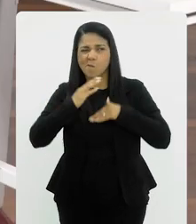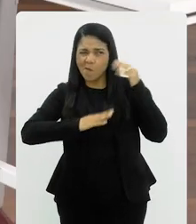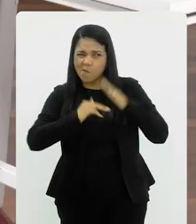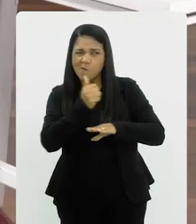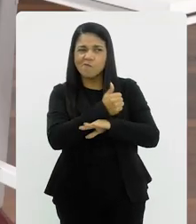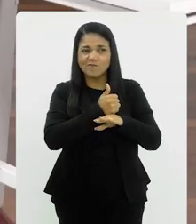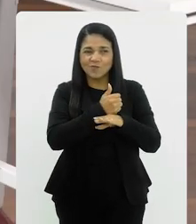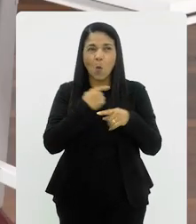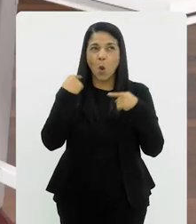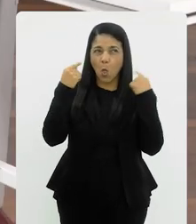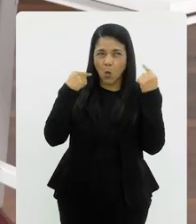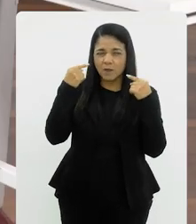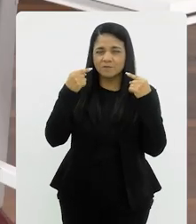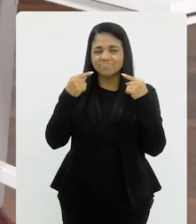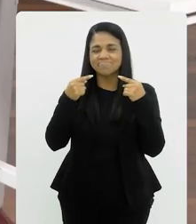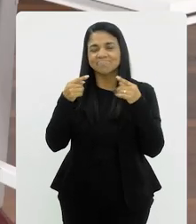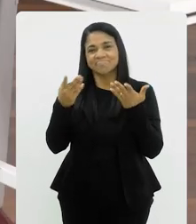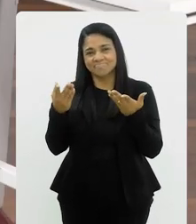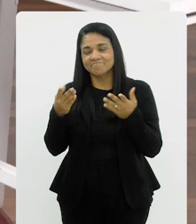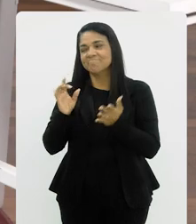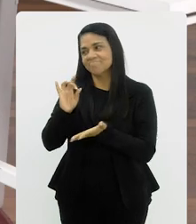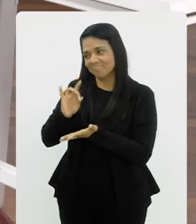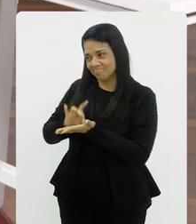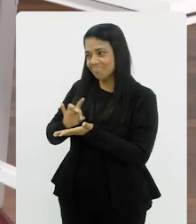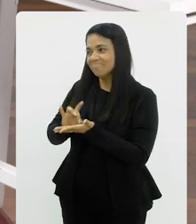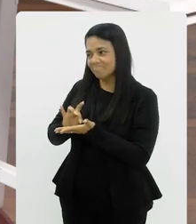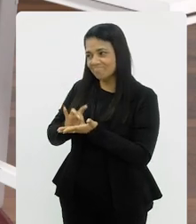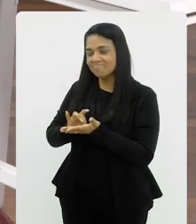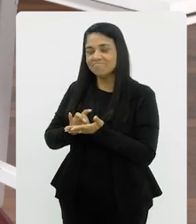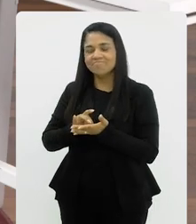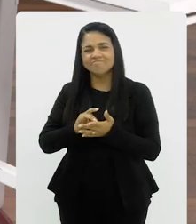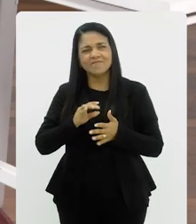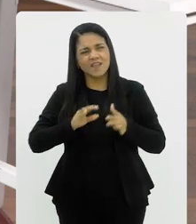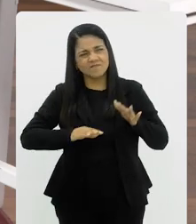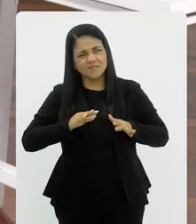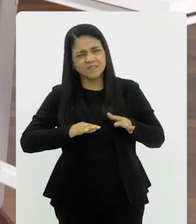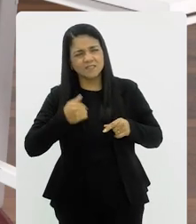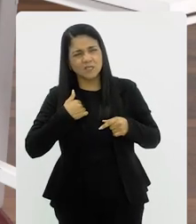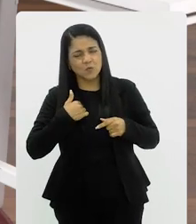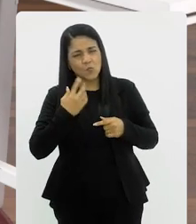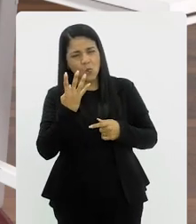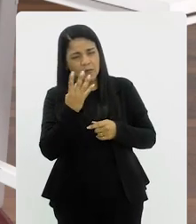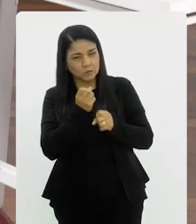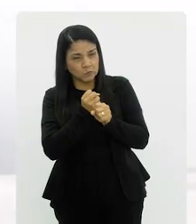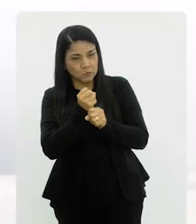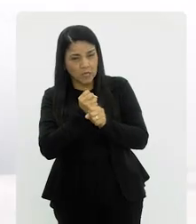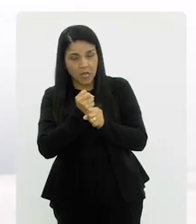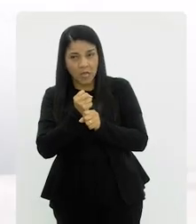né? E às vezes até ingrata, né? Muito. Muitas das vezes eu fiquei, durante esses